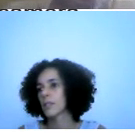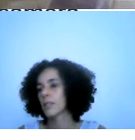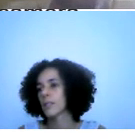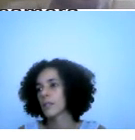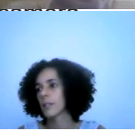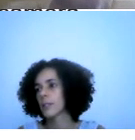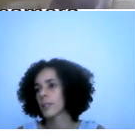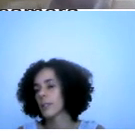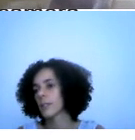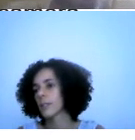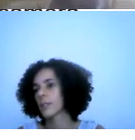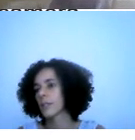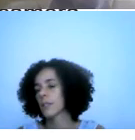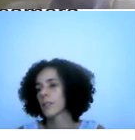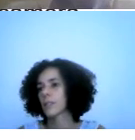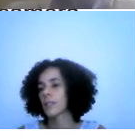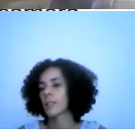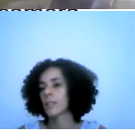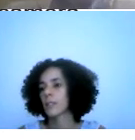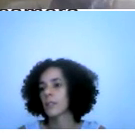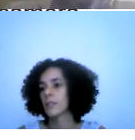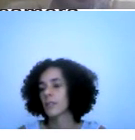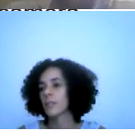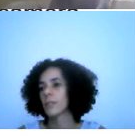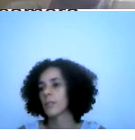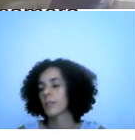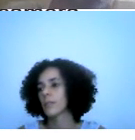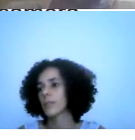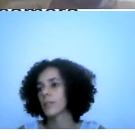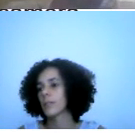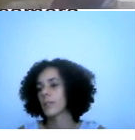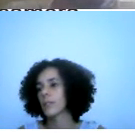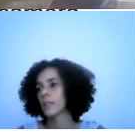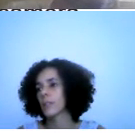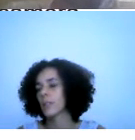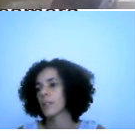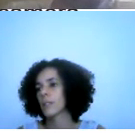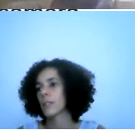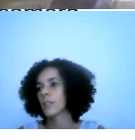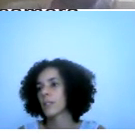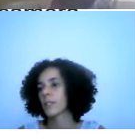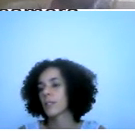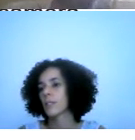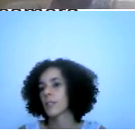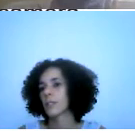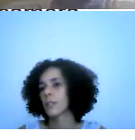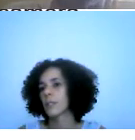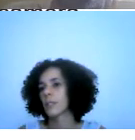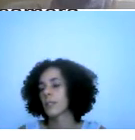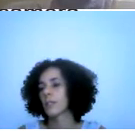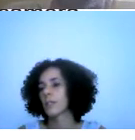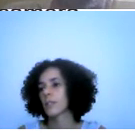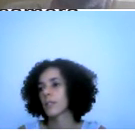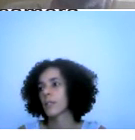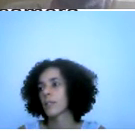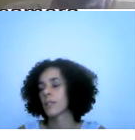como brotação de raízes e de tocos, ou reprodução assexuada, além de uma reprodução sexuada. Então, isso já dificulta mais